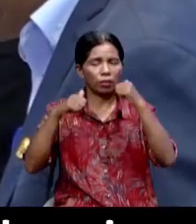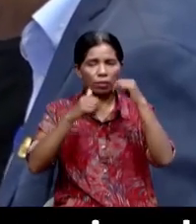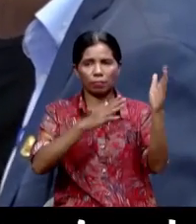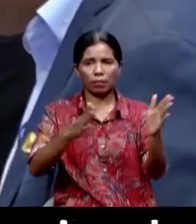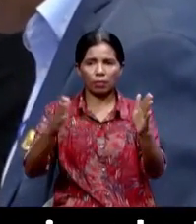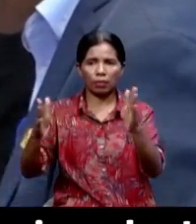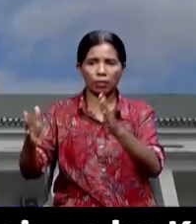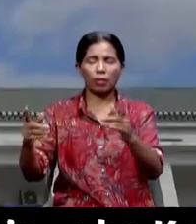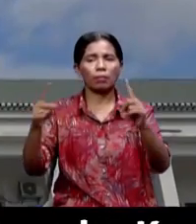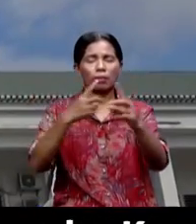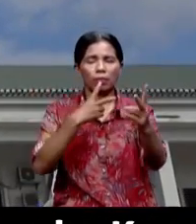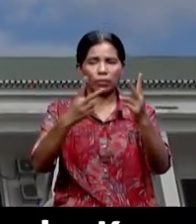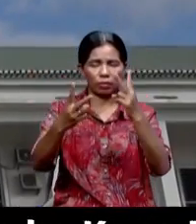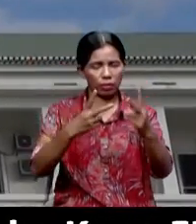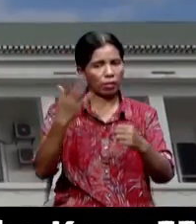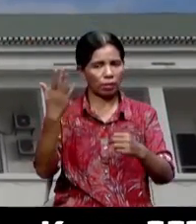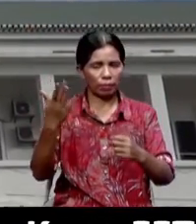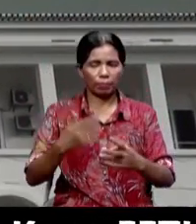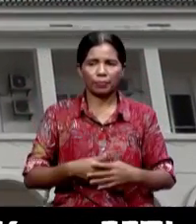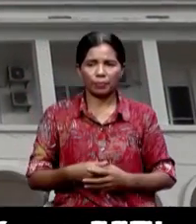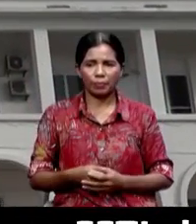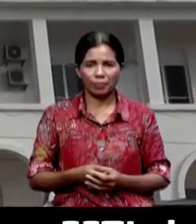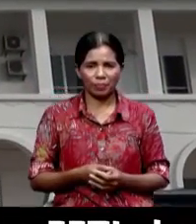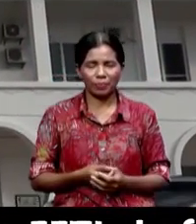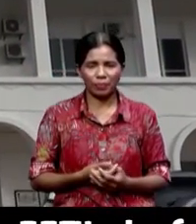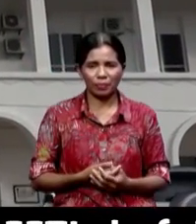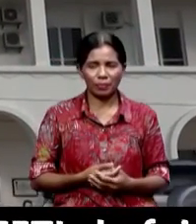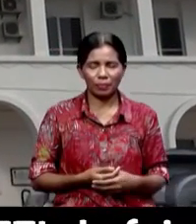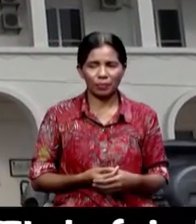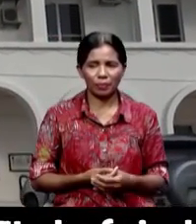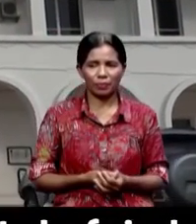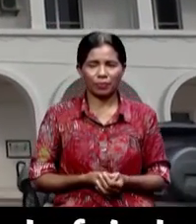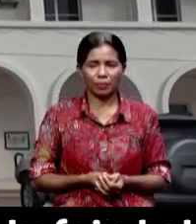preparação ba visita refere. Bem-vindas, Ximenes. Felicitas, Borges. Giamen.